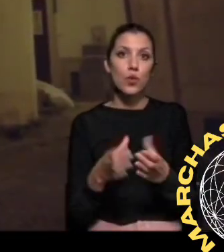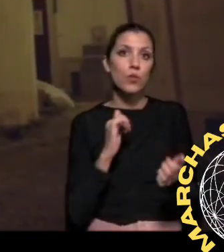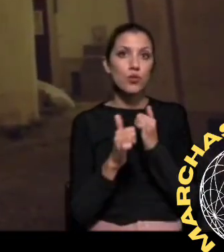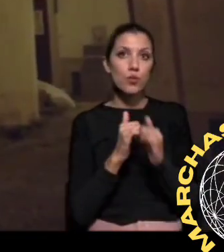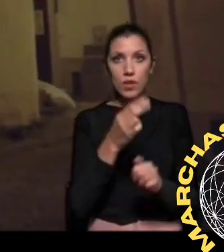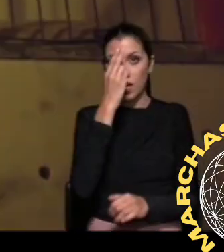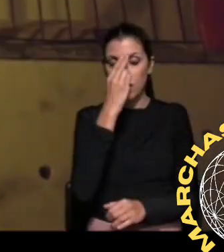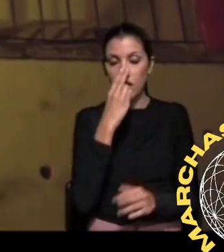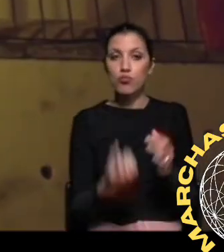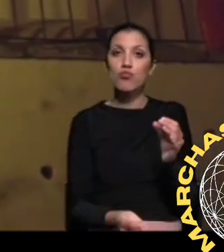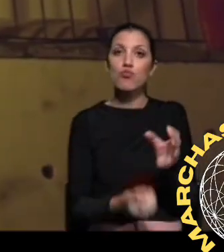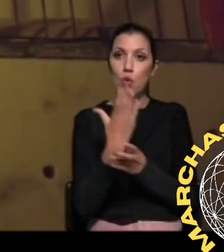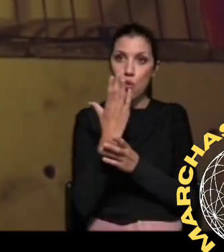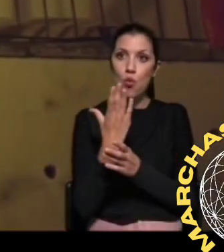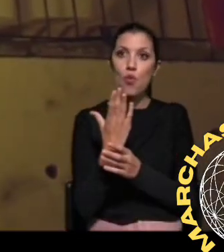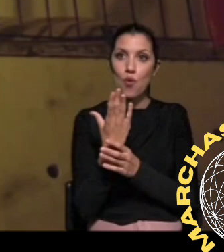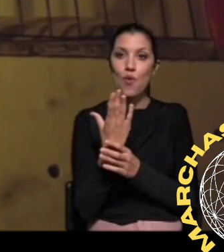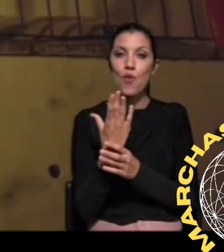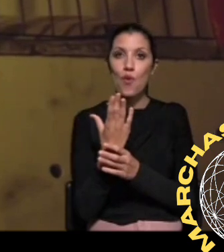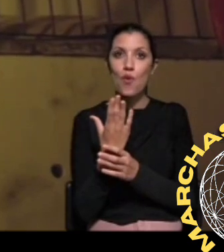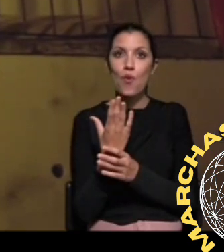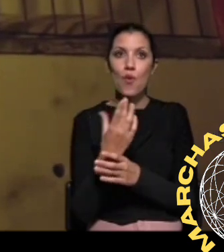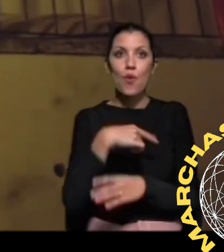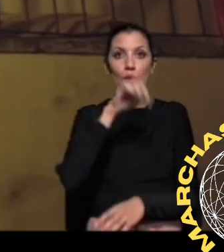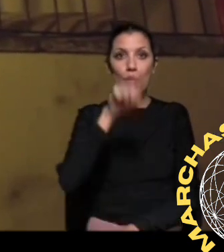Foi fundado em